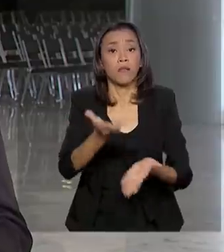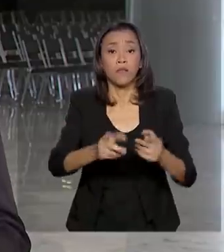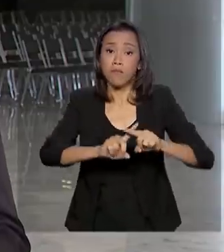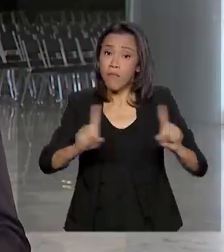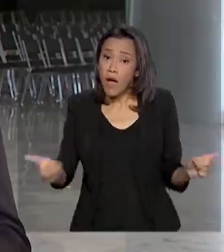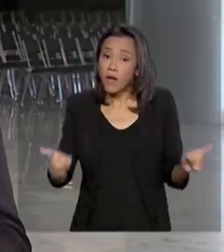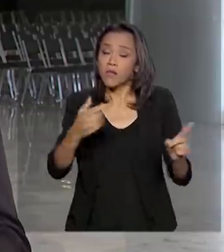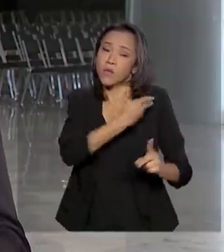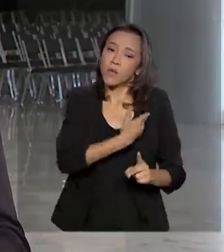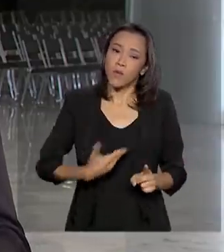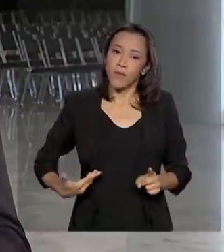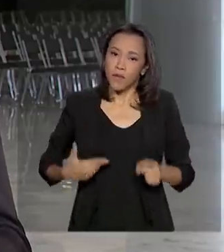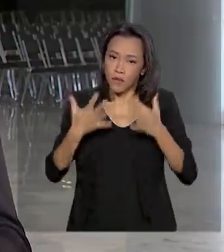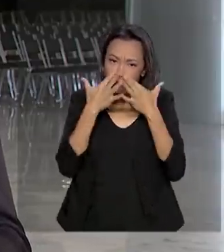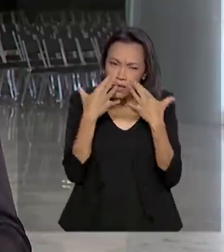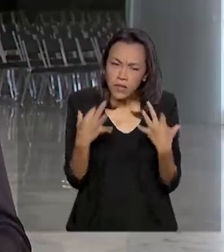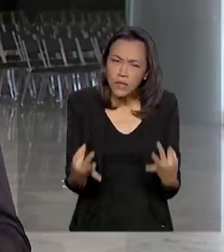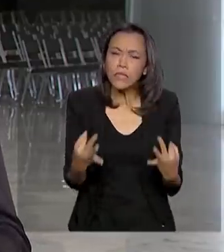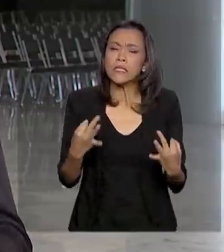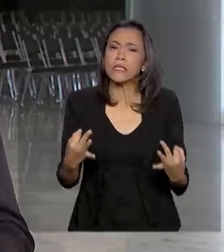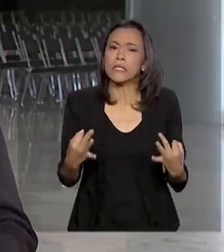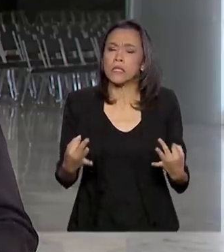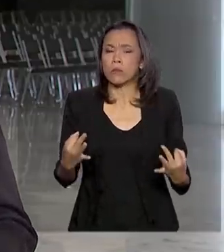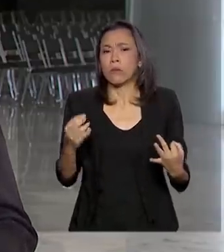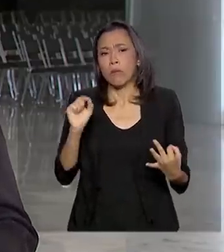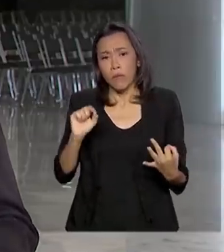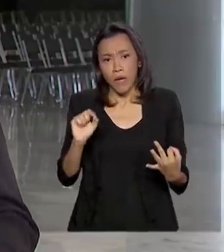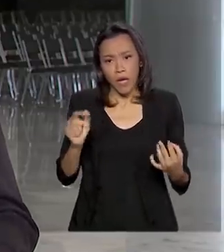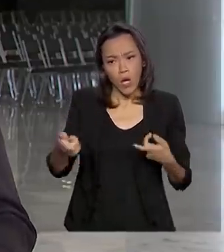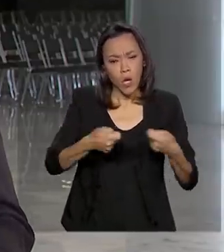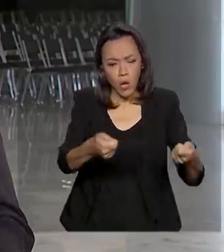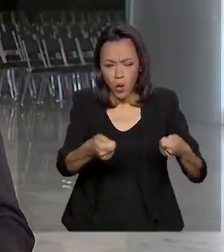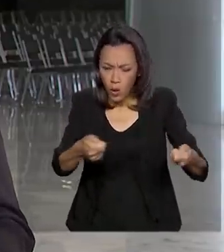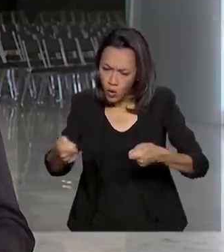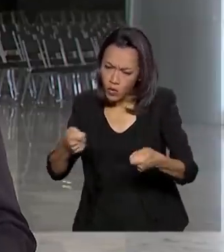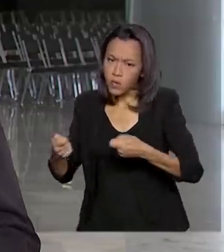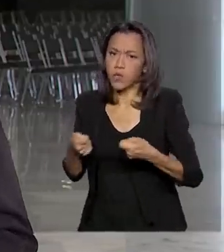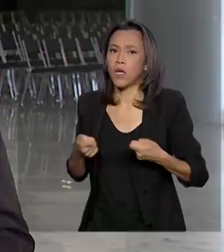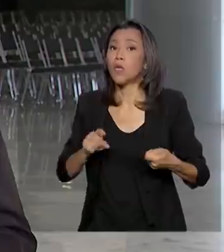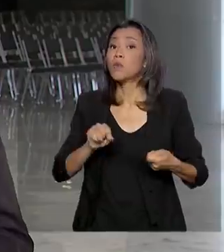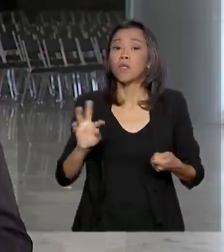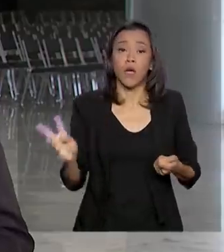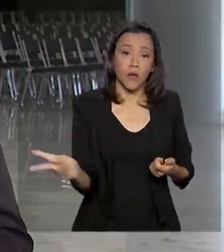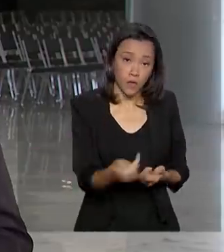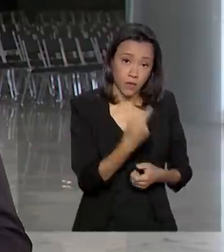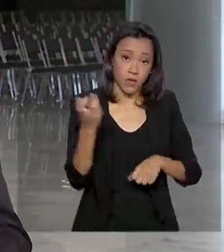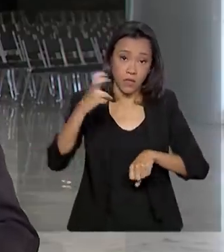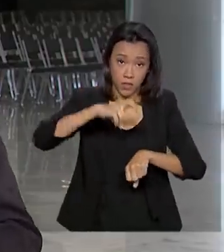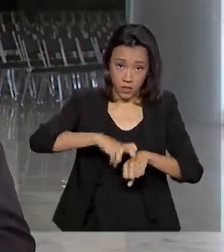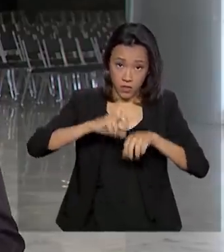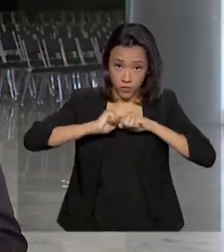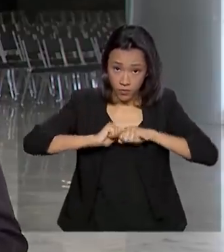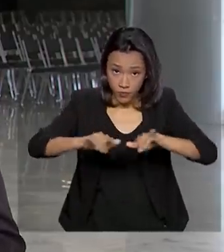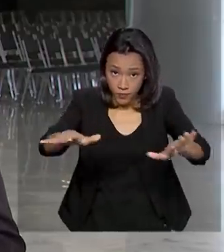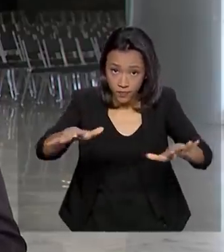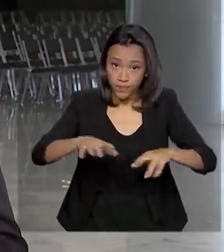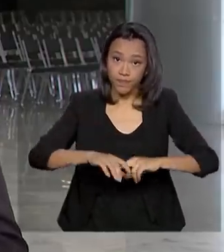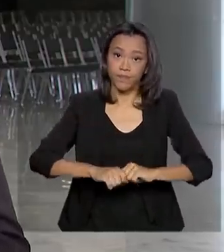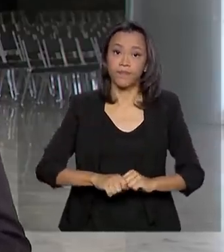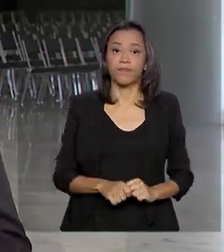está atento para manter a evolução do quadro sobre controle diante da pandemia de coronavírus.